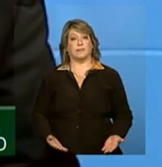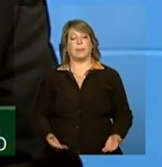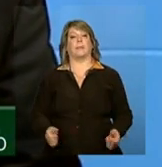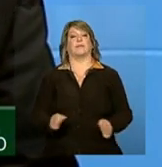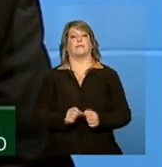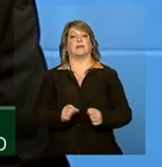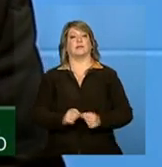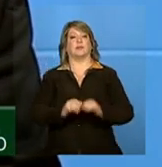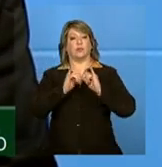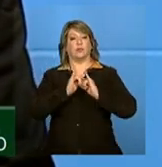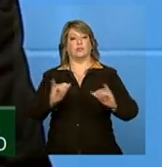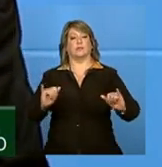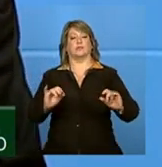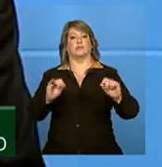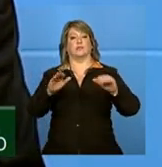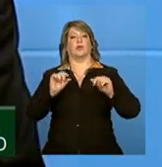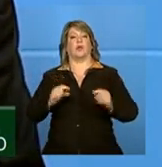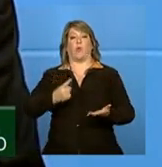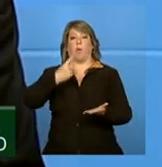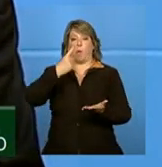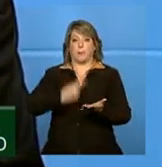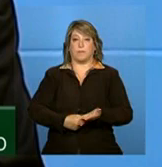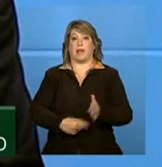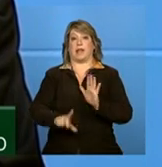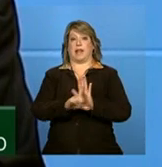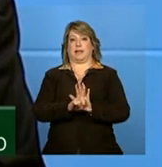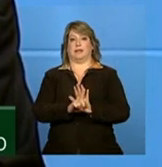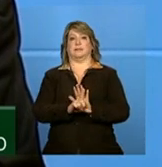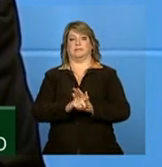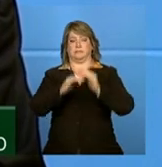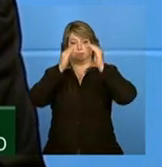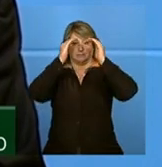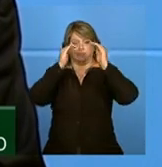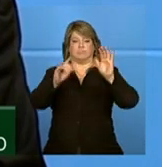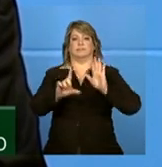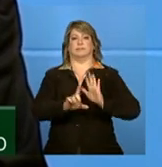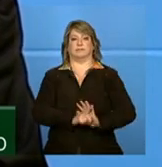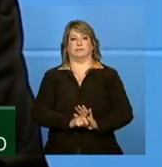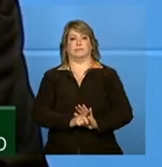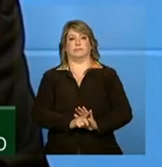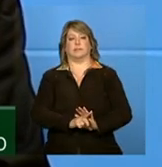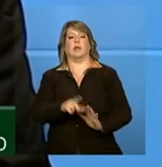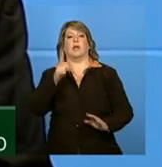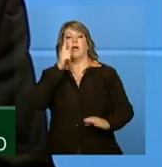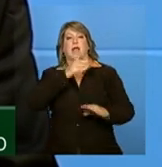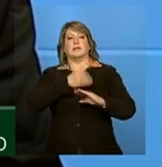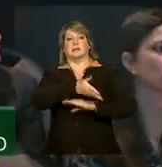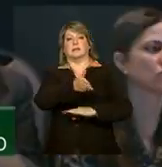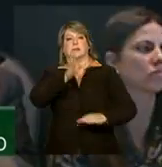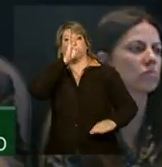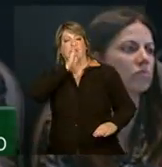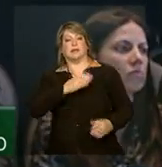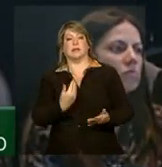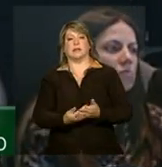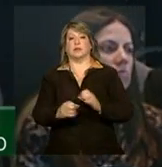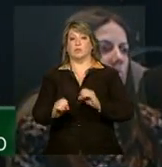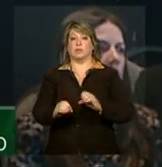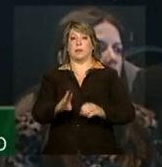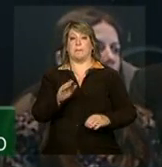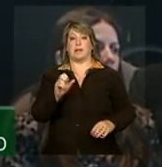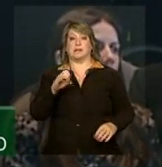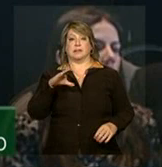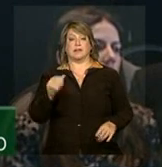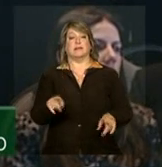fazemos um chamado para o cumprimento da legislação, o acesso gratuito à educação básica e